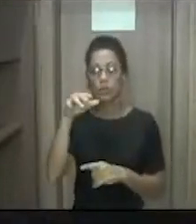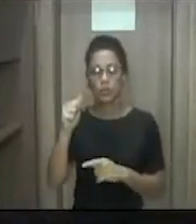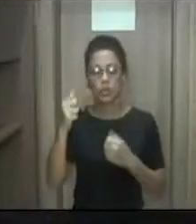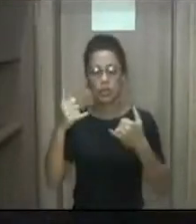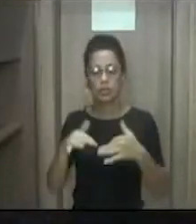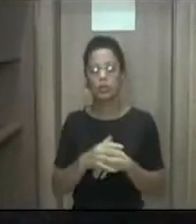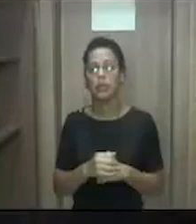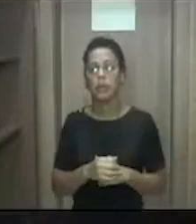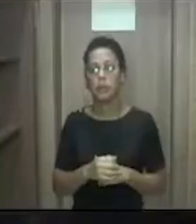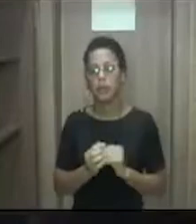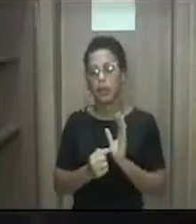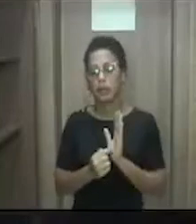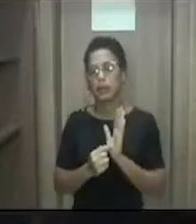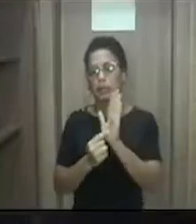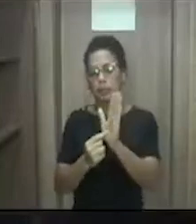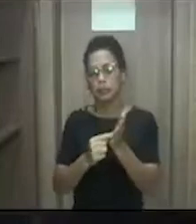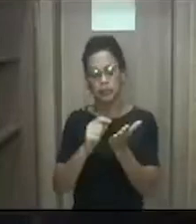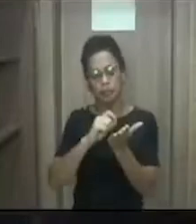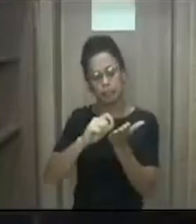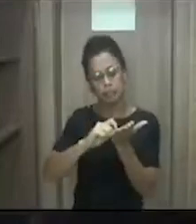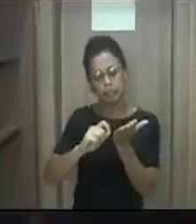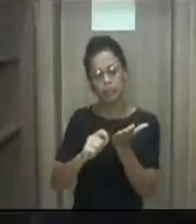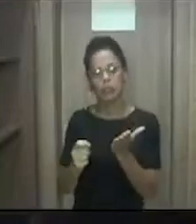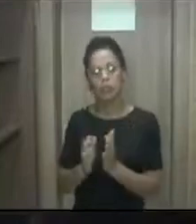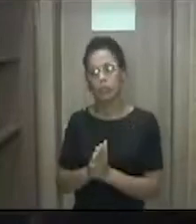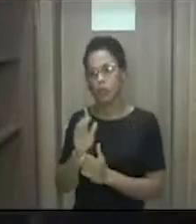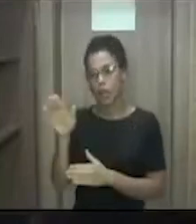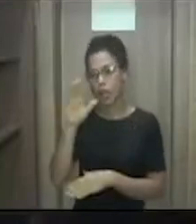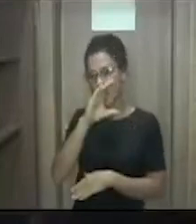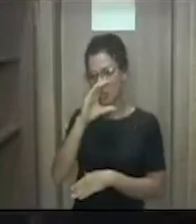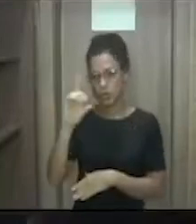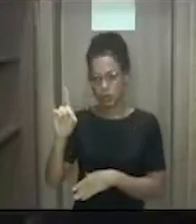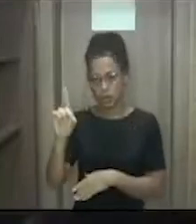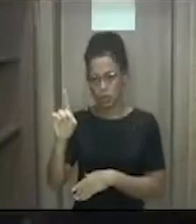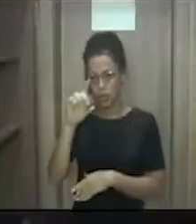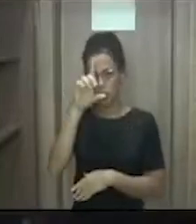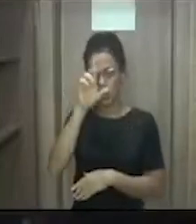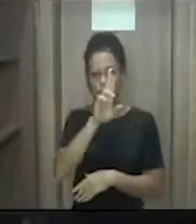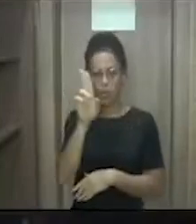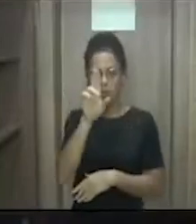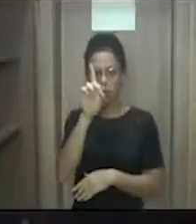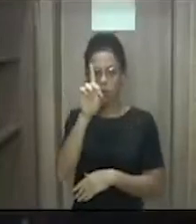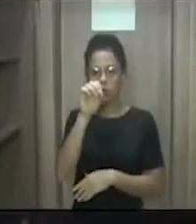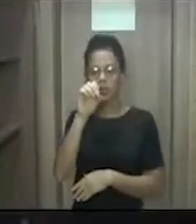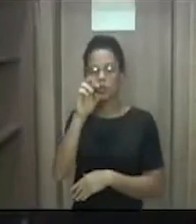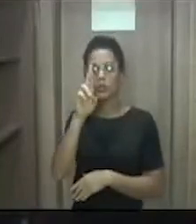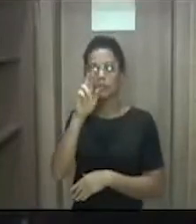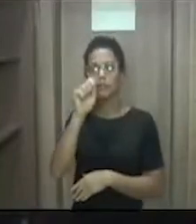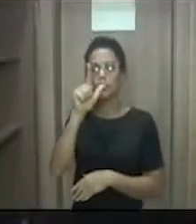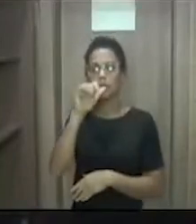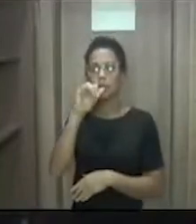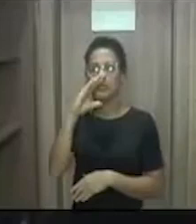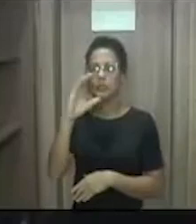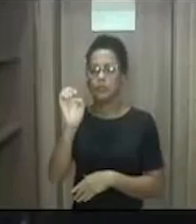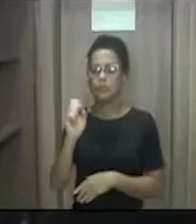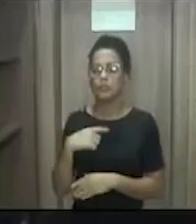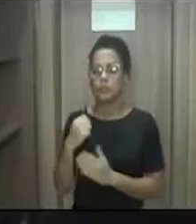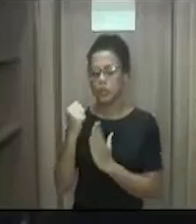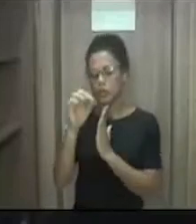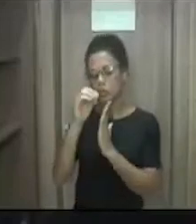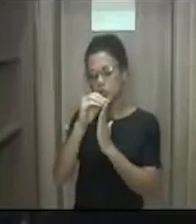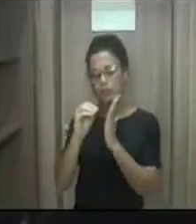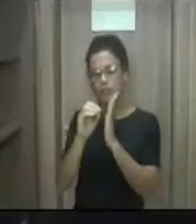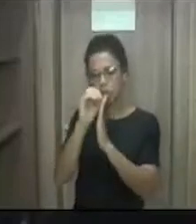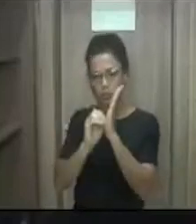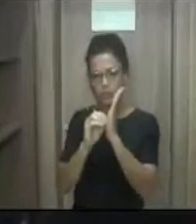nossa cartinha assinada, né, da época a coordenadora Doralice assinou, a gente fez um ofício padrão que a gente ia debaixo